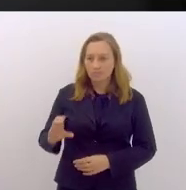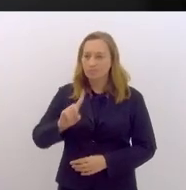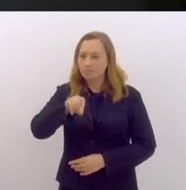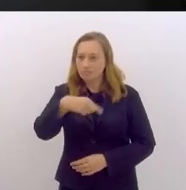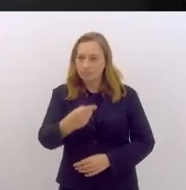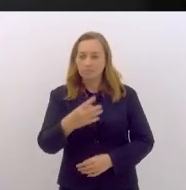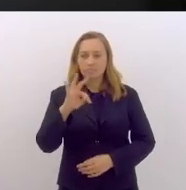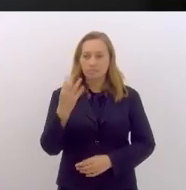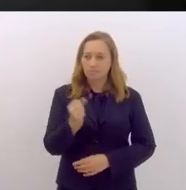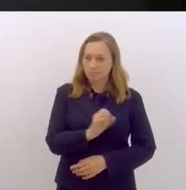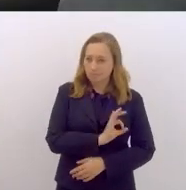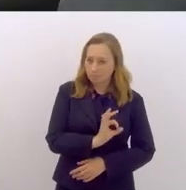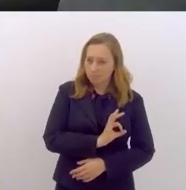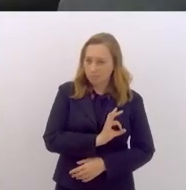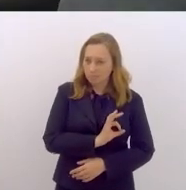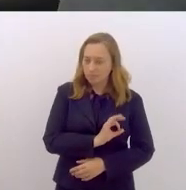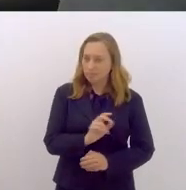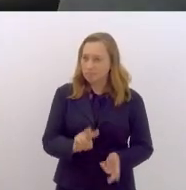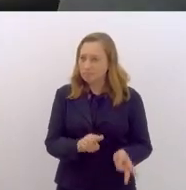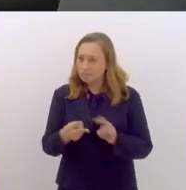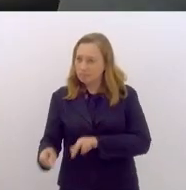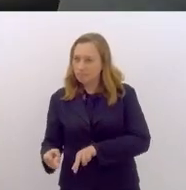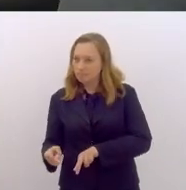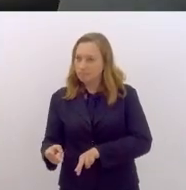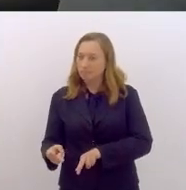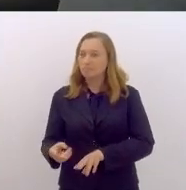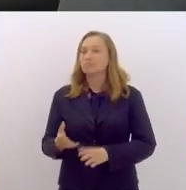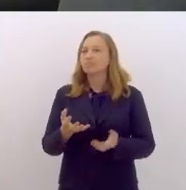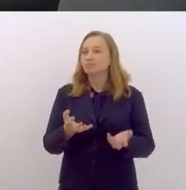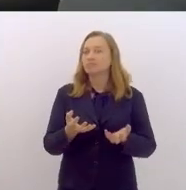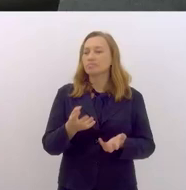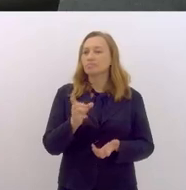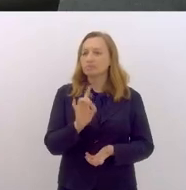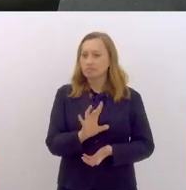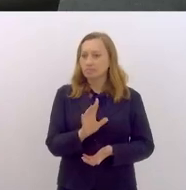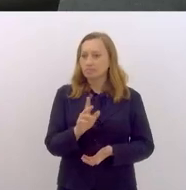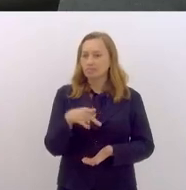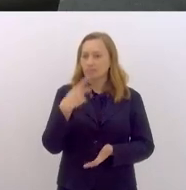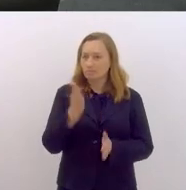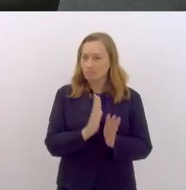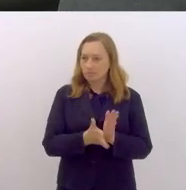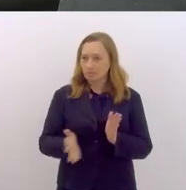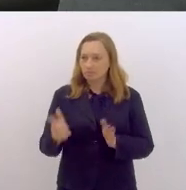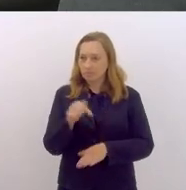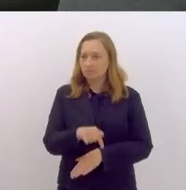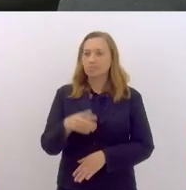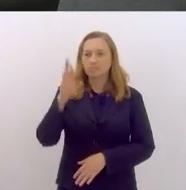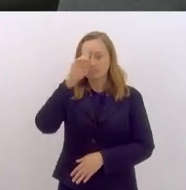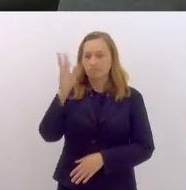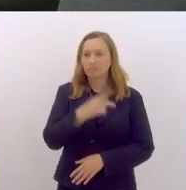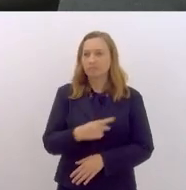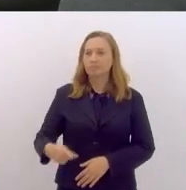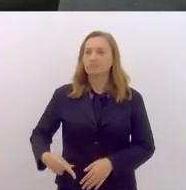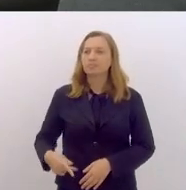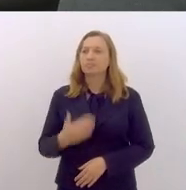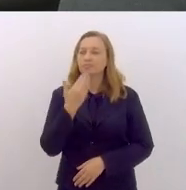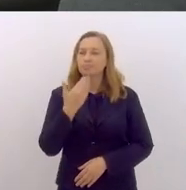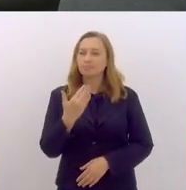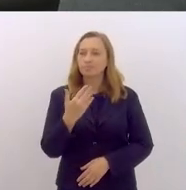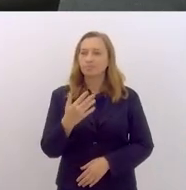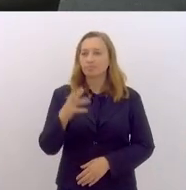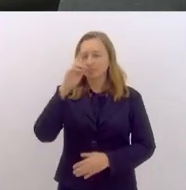deputada Marta Rocha. Você quer dar um encaminhamento, deputado? Eu quero só fazer uma questão de ordem aqui, presidente. E pedir a